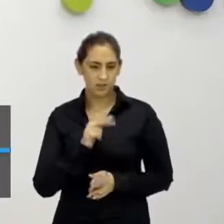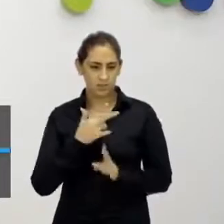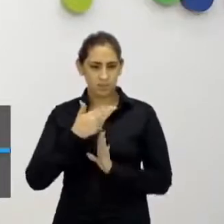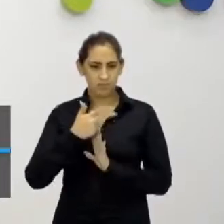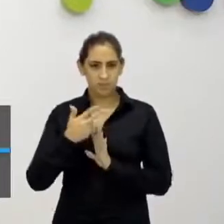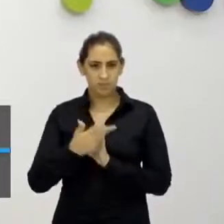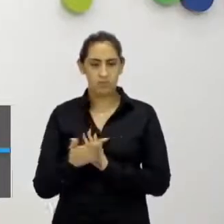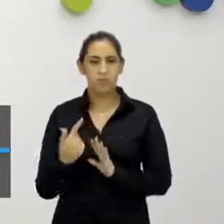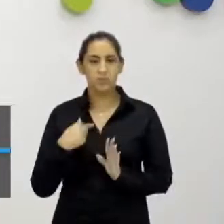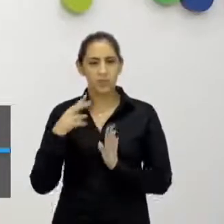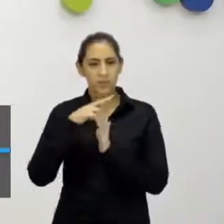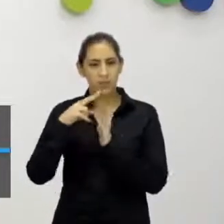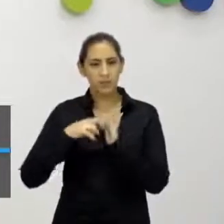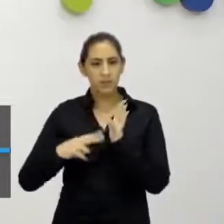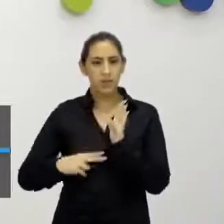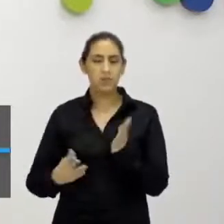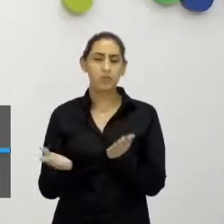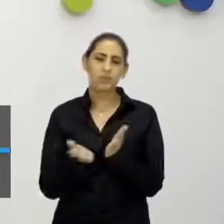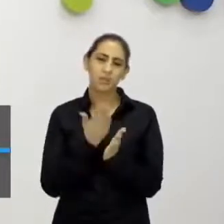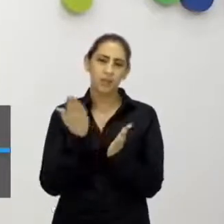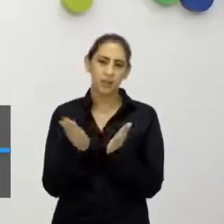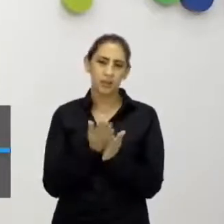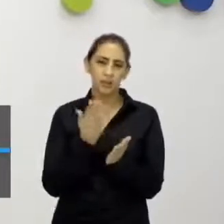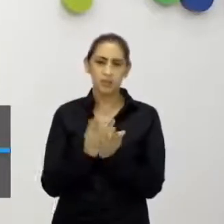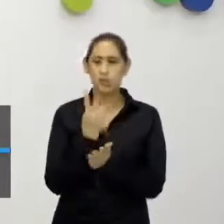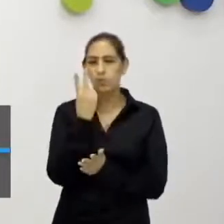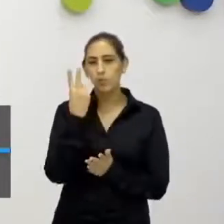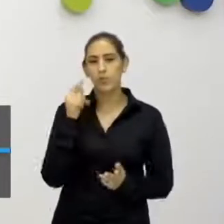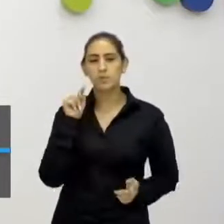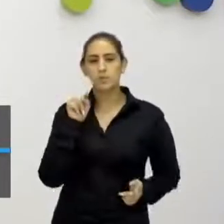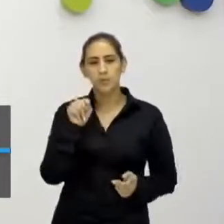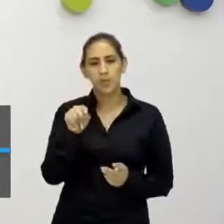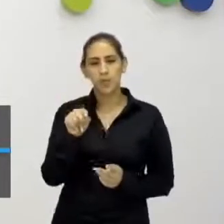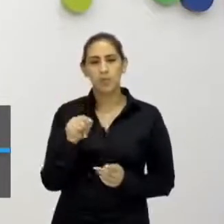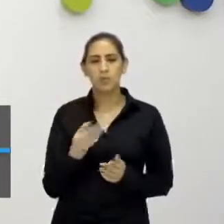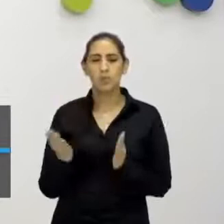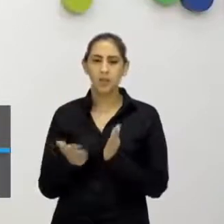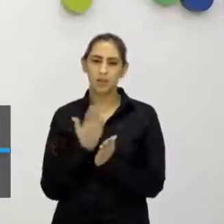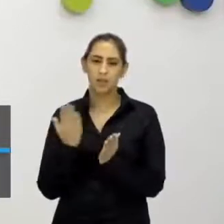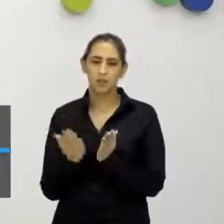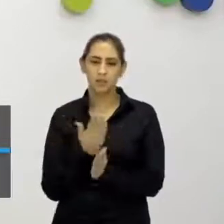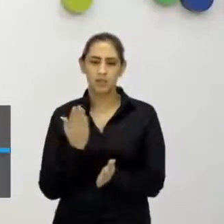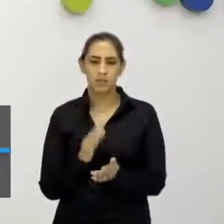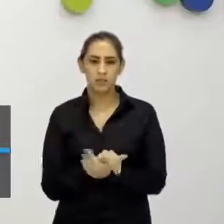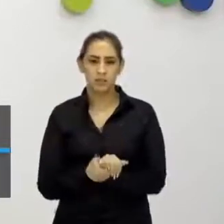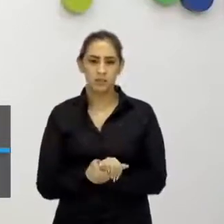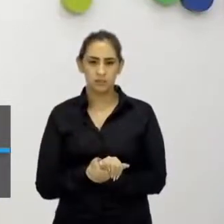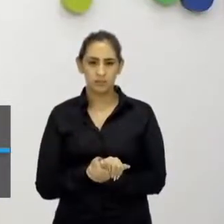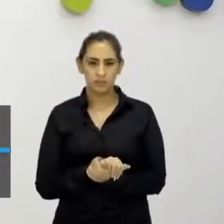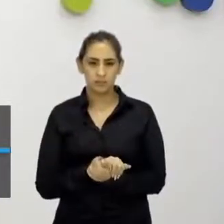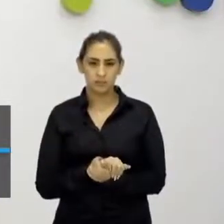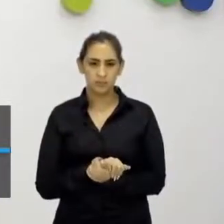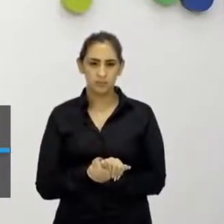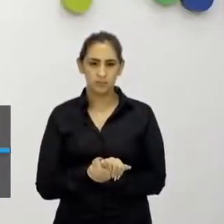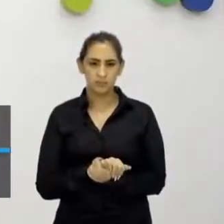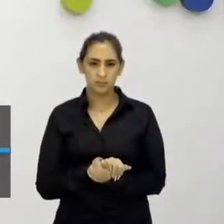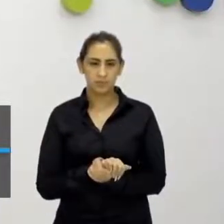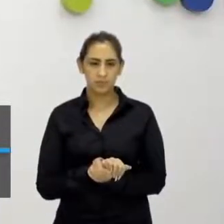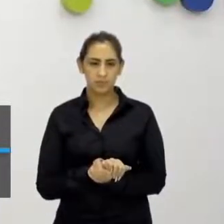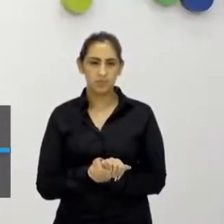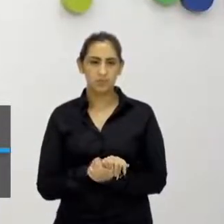mundo para lermos livros de, 2.000 páginas. Há espaço, sim. Machado de Assis está vivo, pulsante,